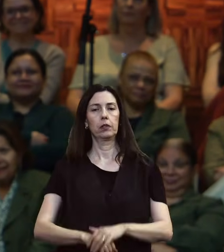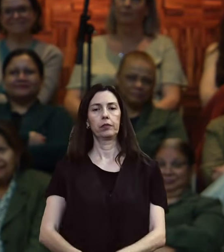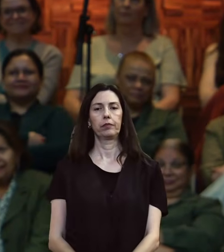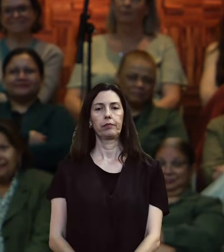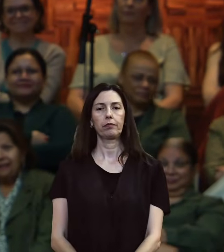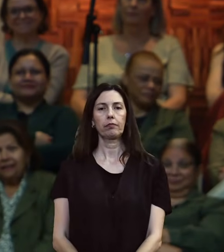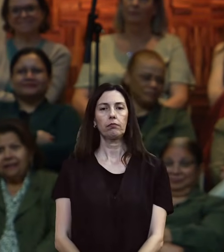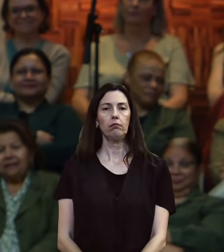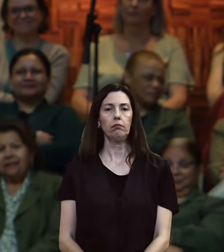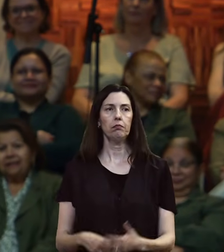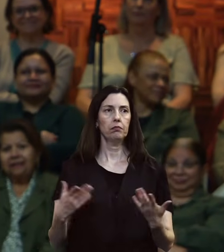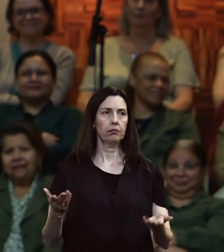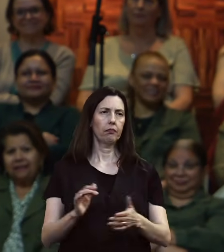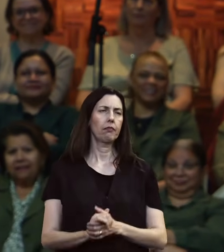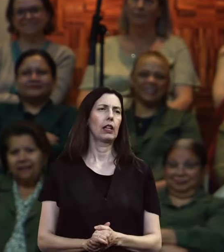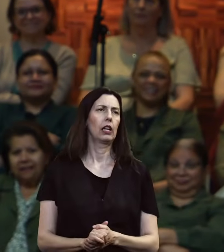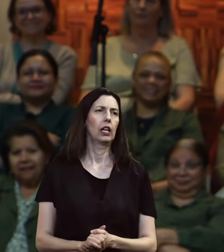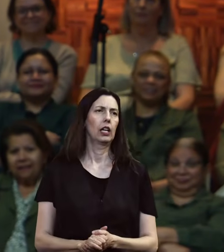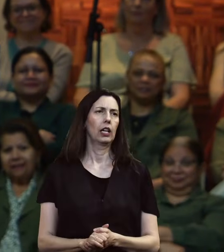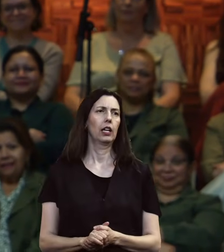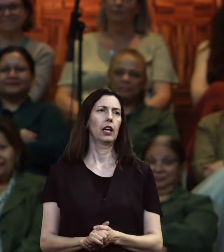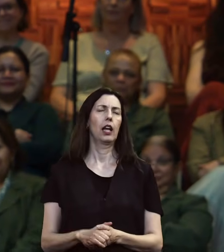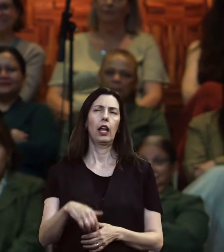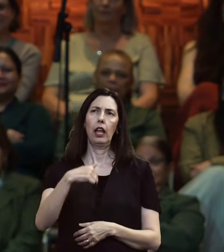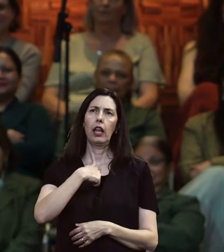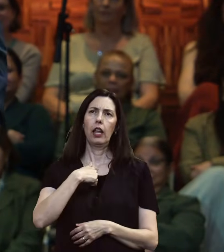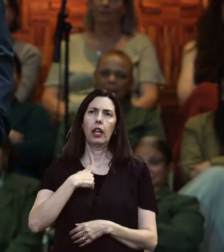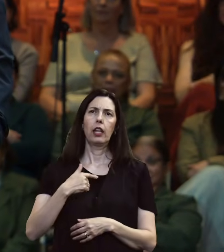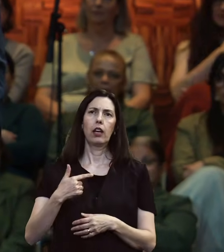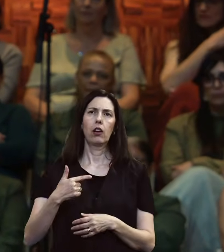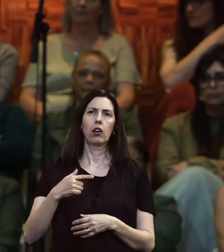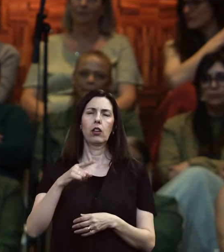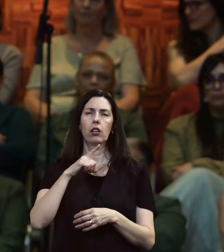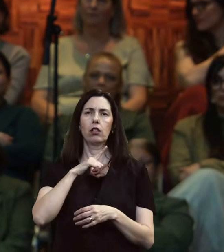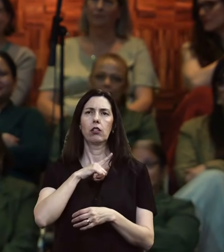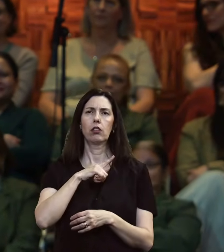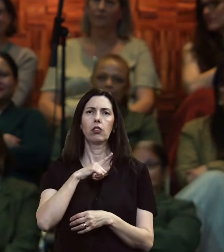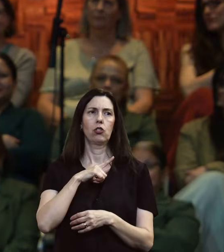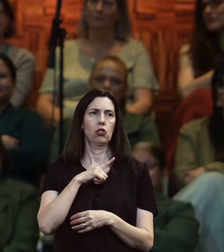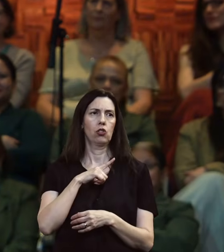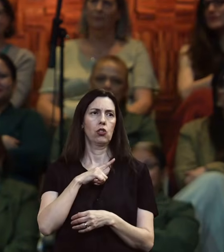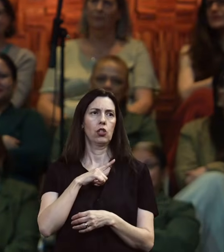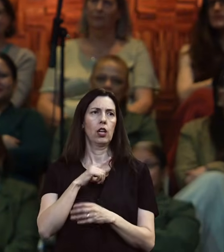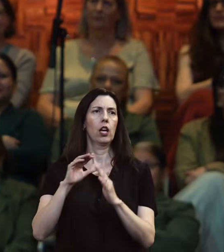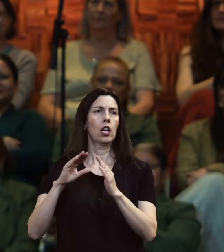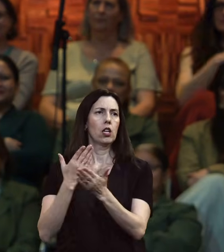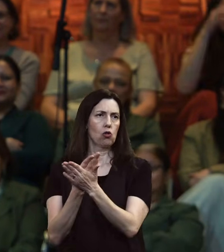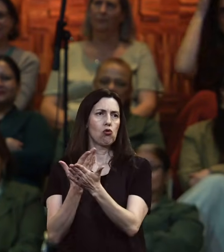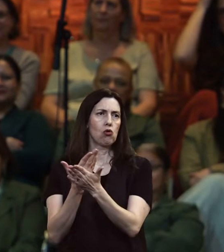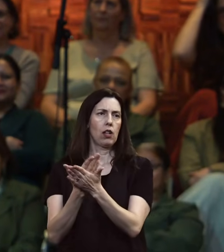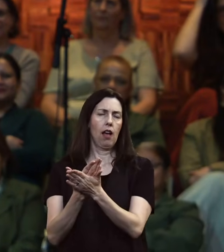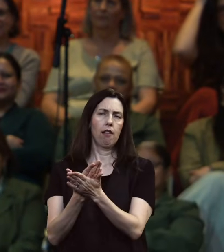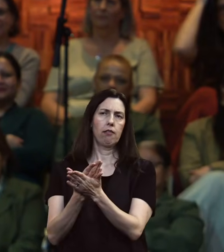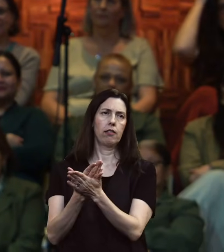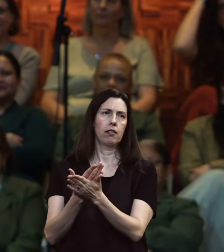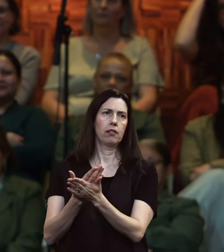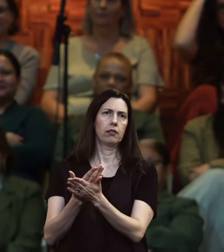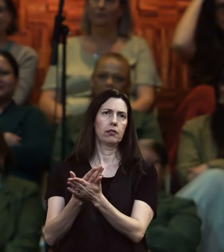Bem, eu fazia uma classe que chama multisseriado. E ela ia até mais ou